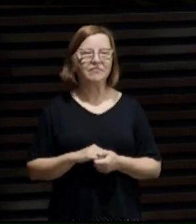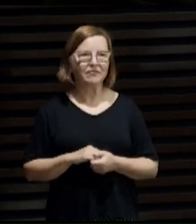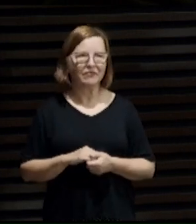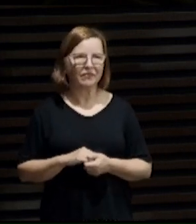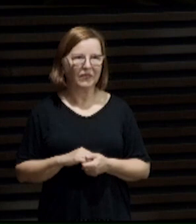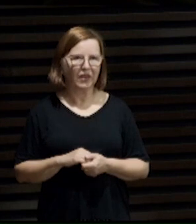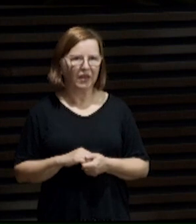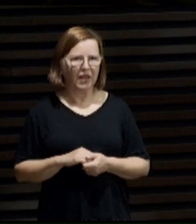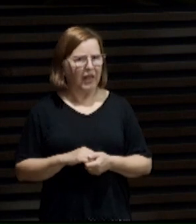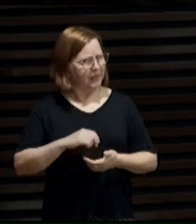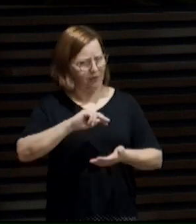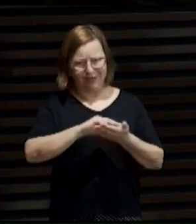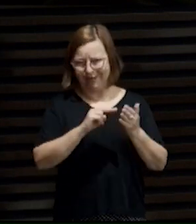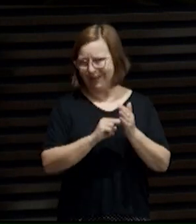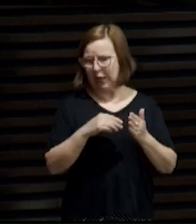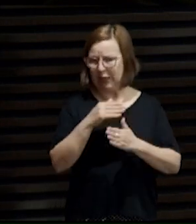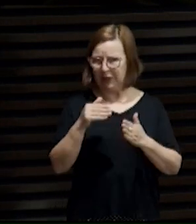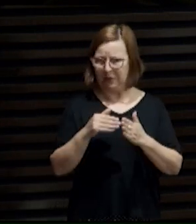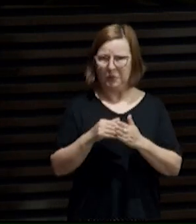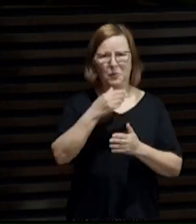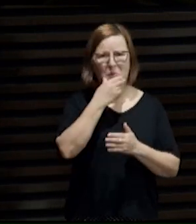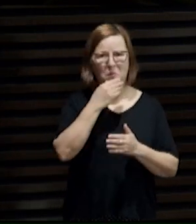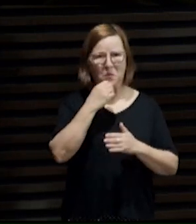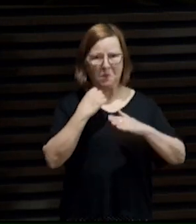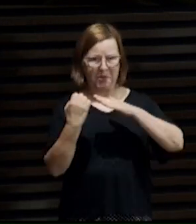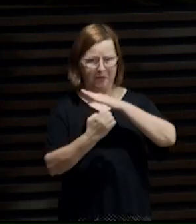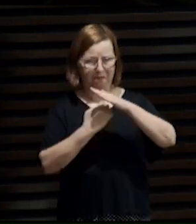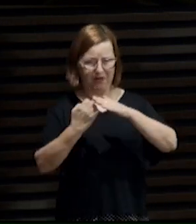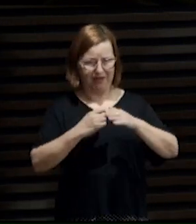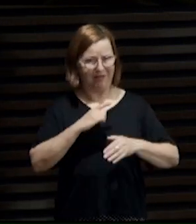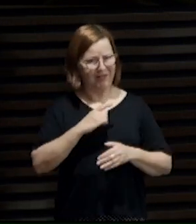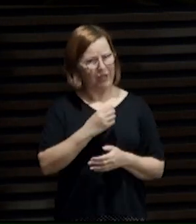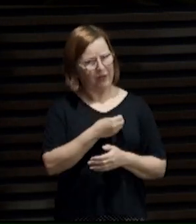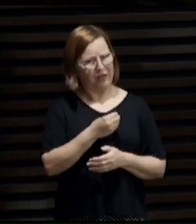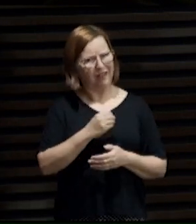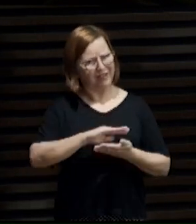vidas destruídas, nem todos os pobres tenham vidas abençoadas.